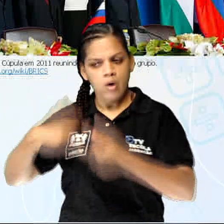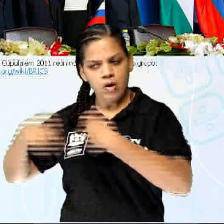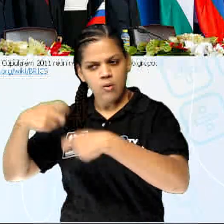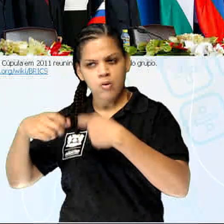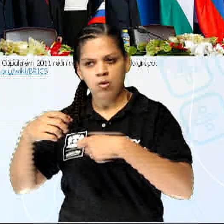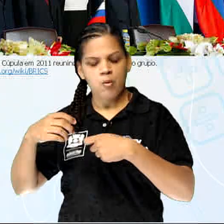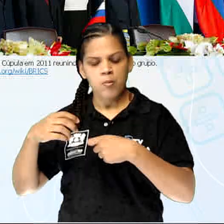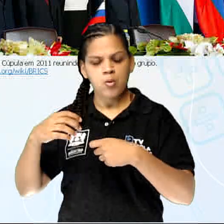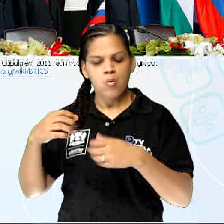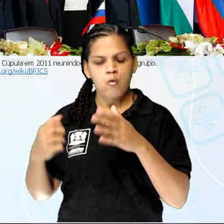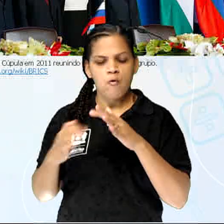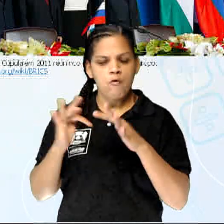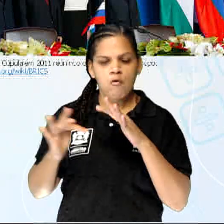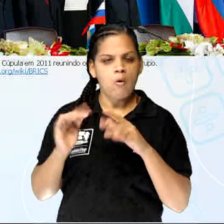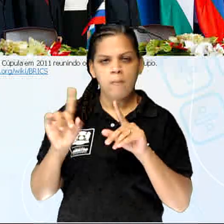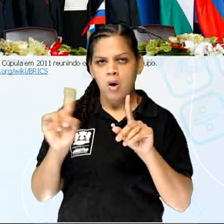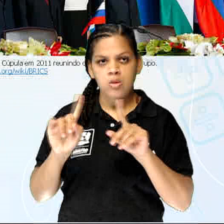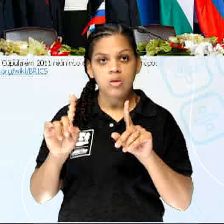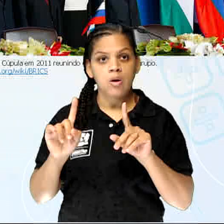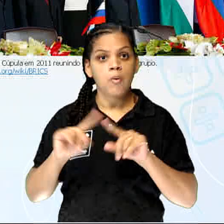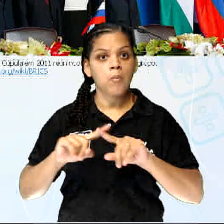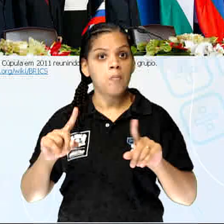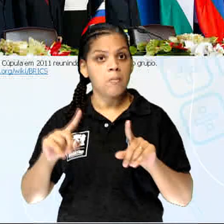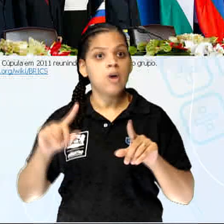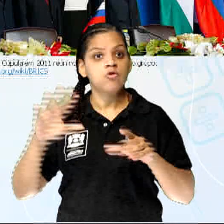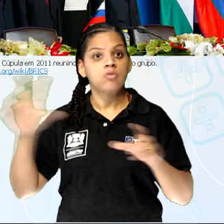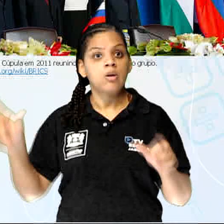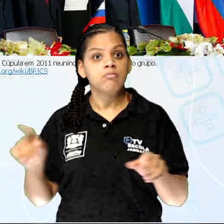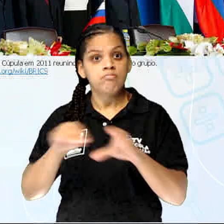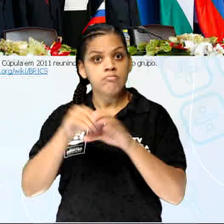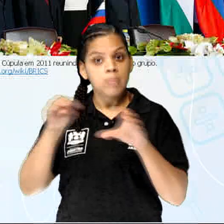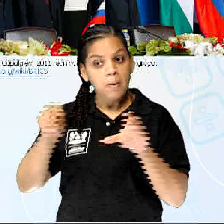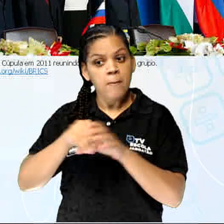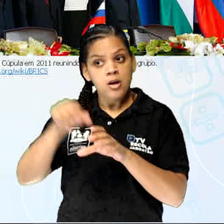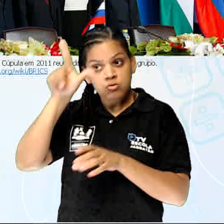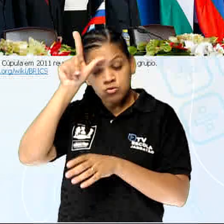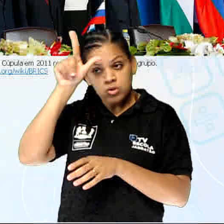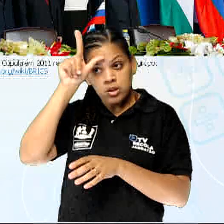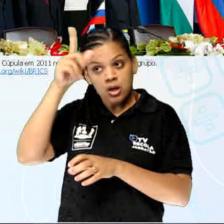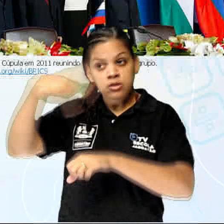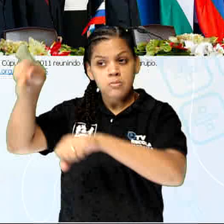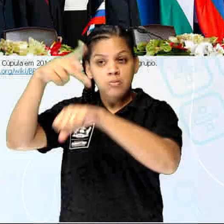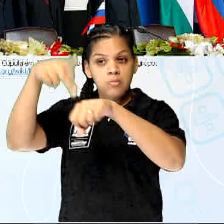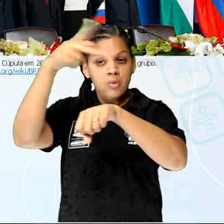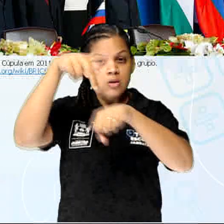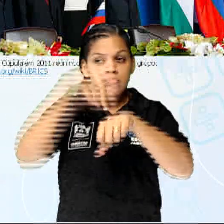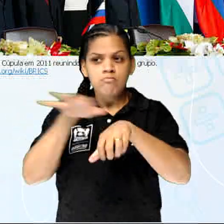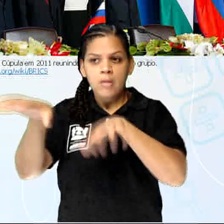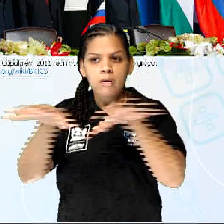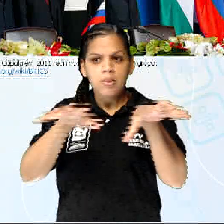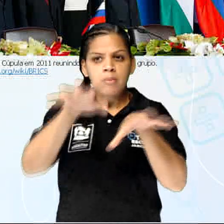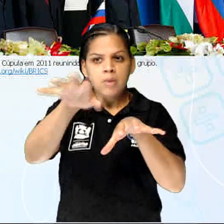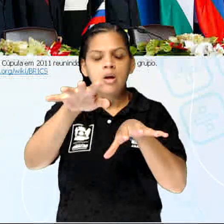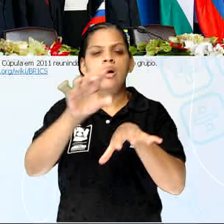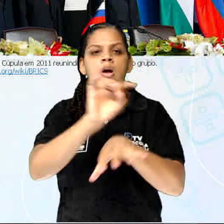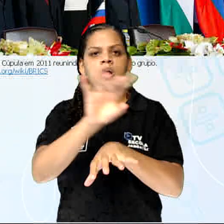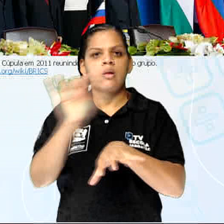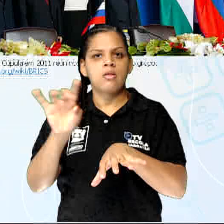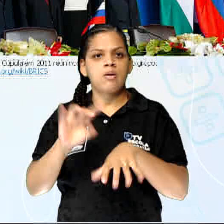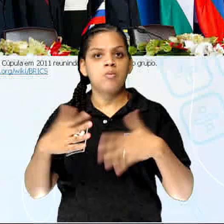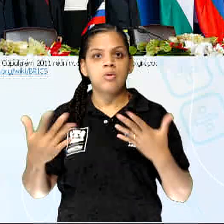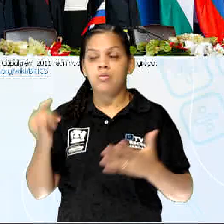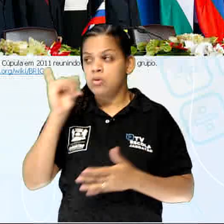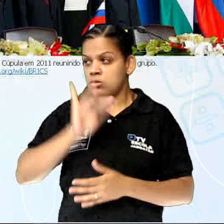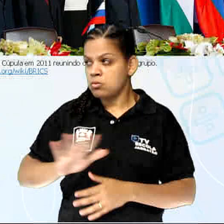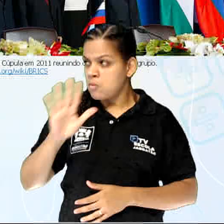de países reconhecidos como potências emergentes e lideranças em seus respectivos continentes. Nessa imagem, vocês